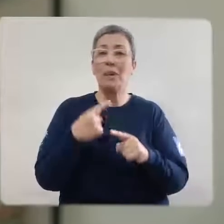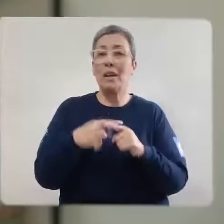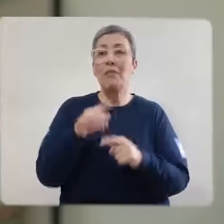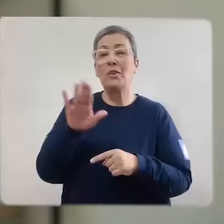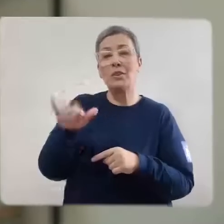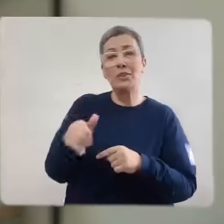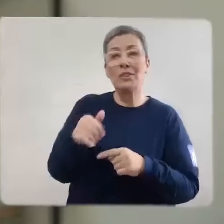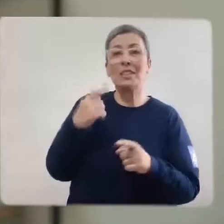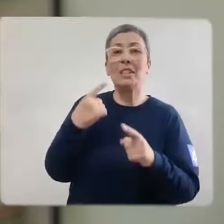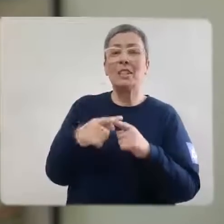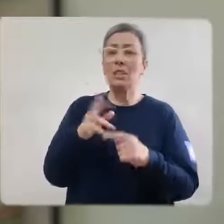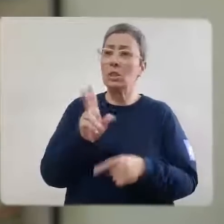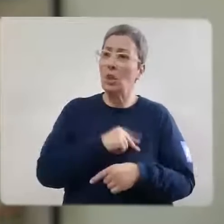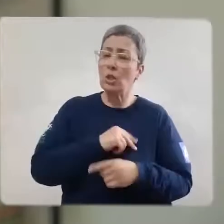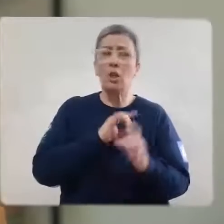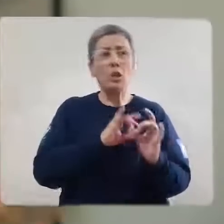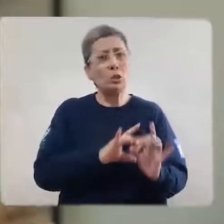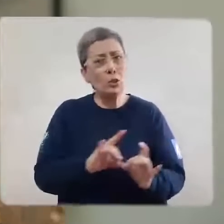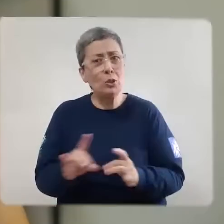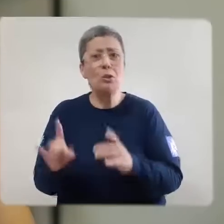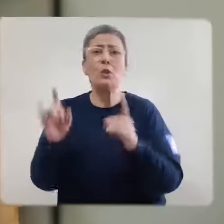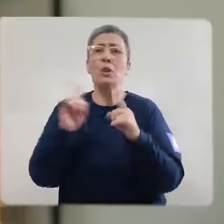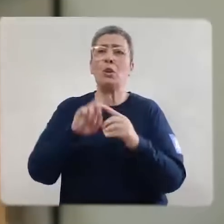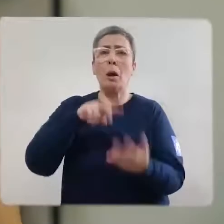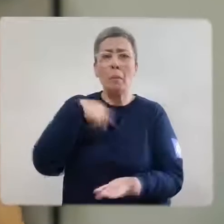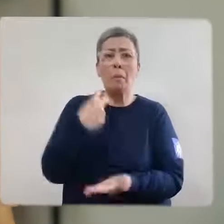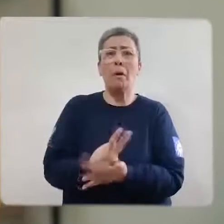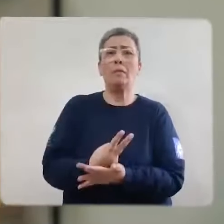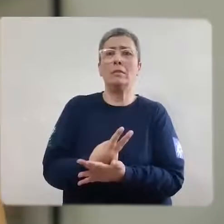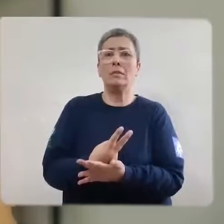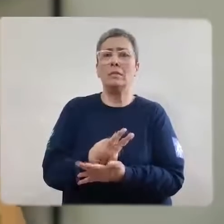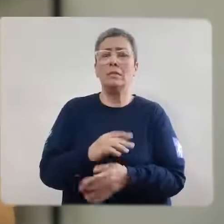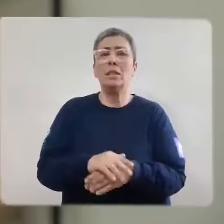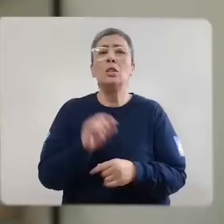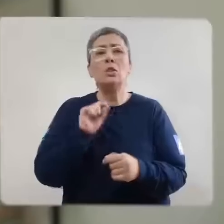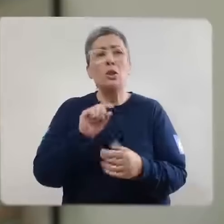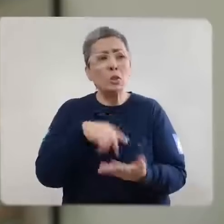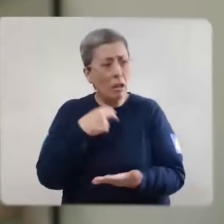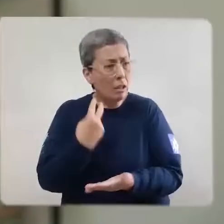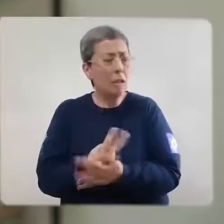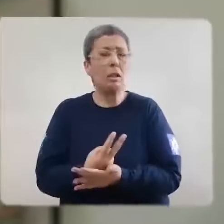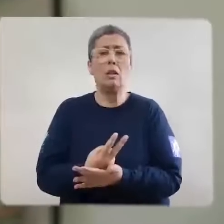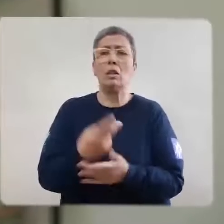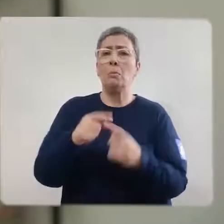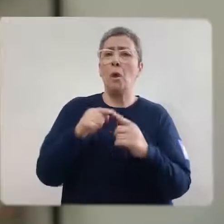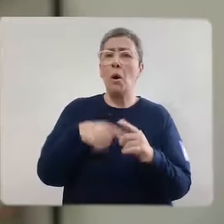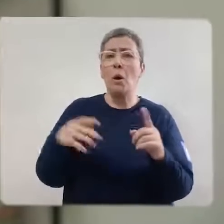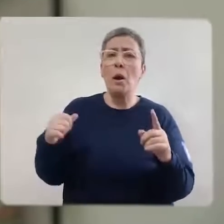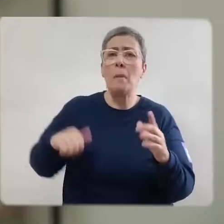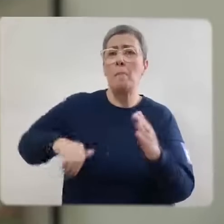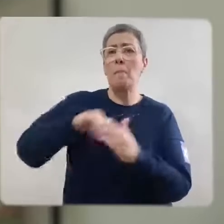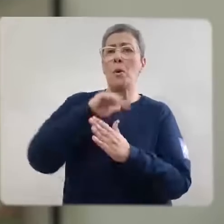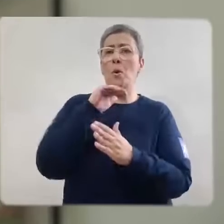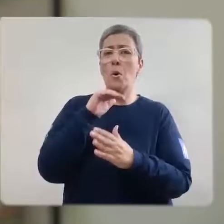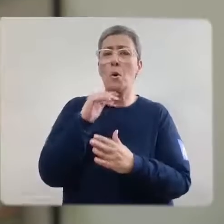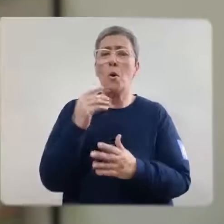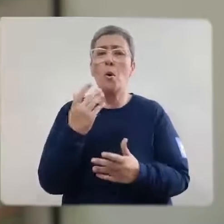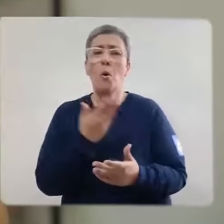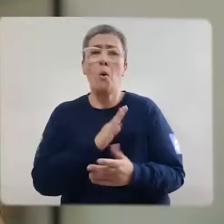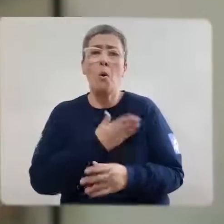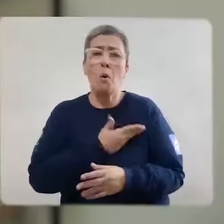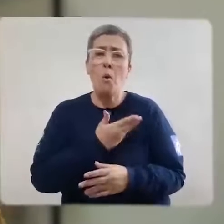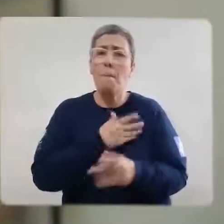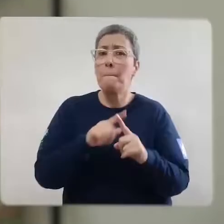maneira. Aí você diz, nossa, todos os dias ele se joga no chão. Todos os dias ele chuta o colega,